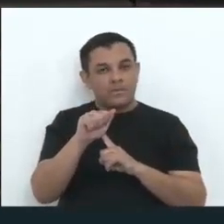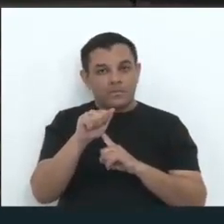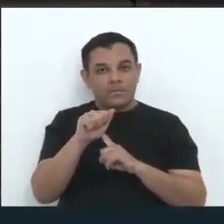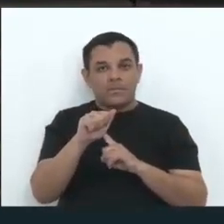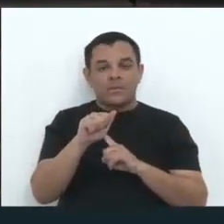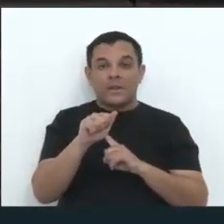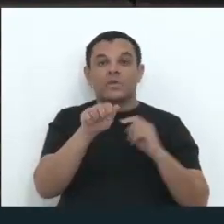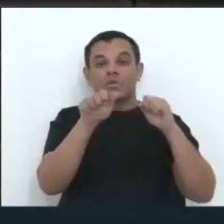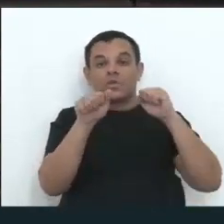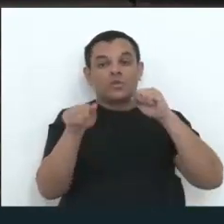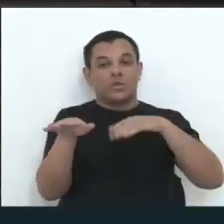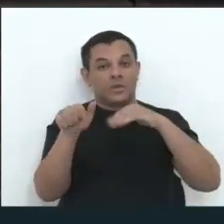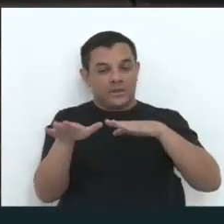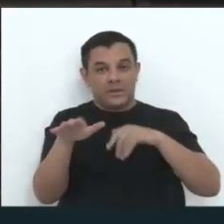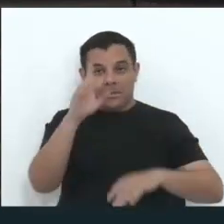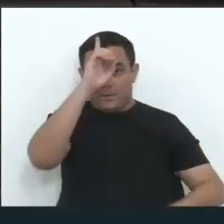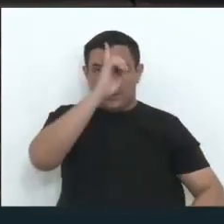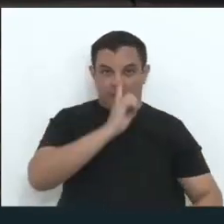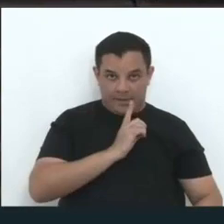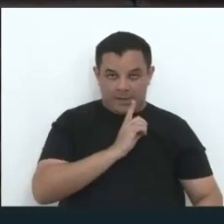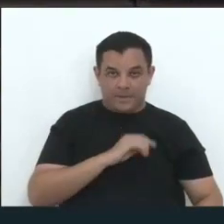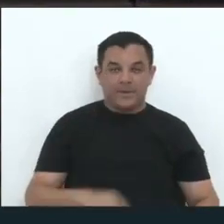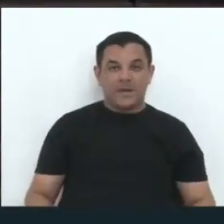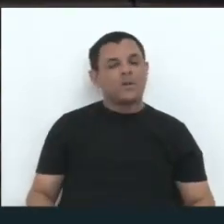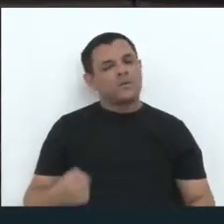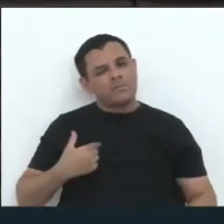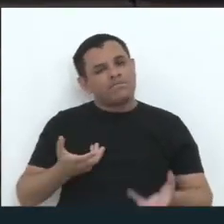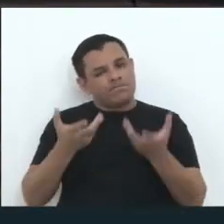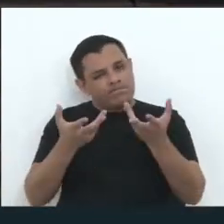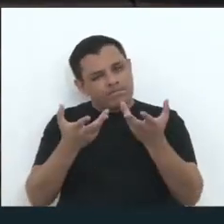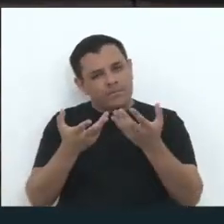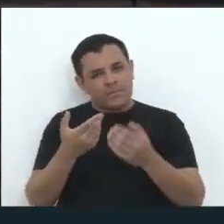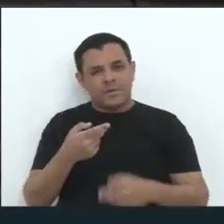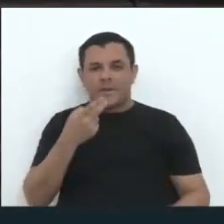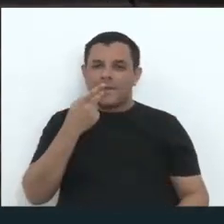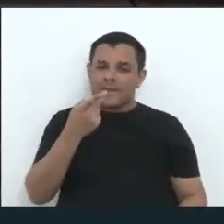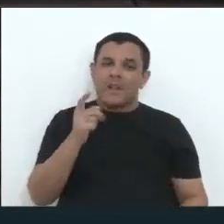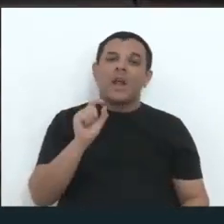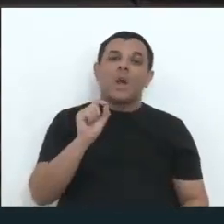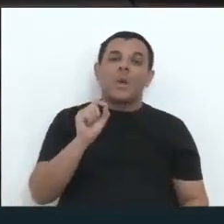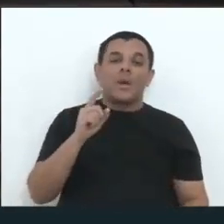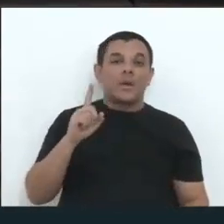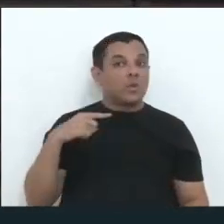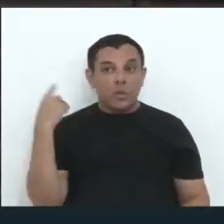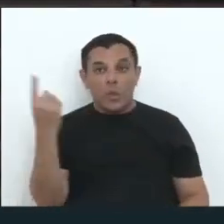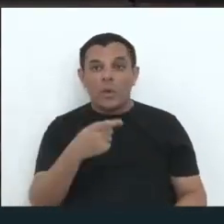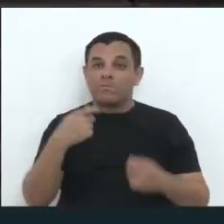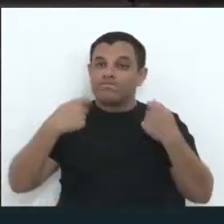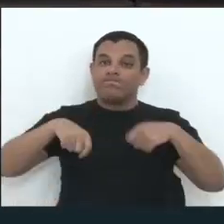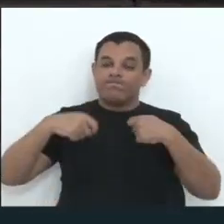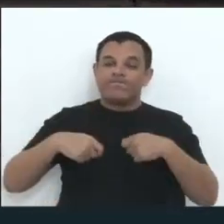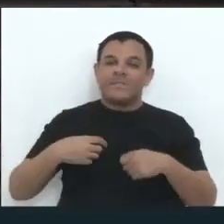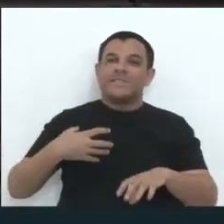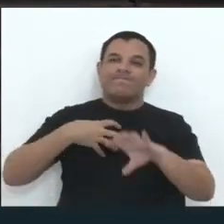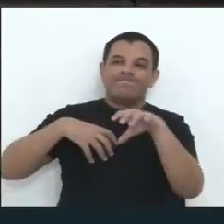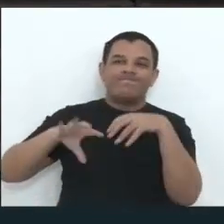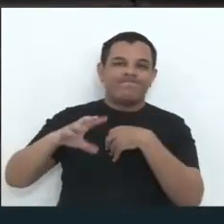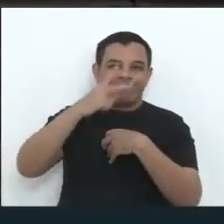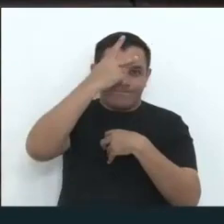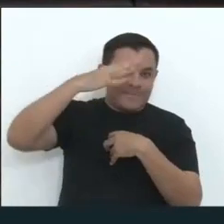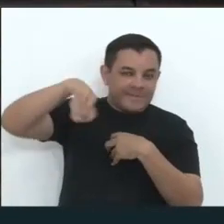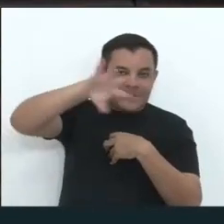setembro amarelo, eu queria falar que nós precisamos estar sensível para essa questão